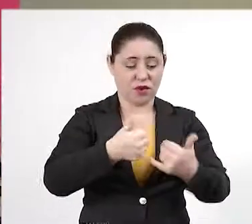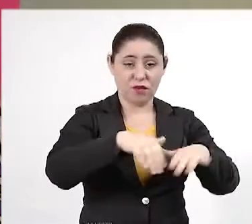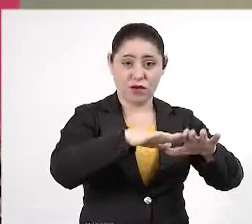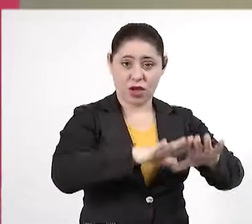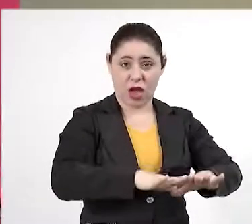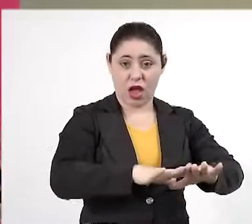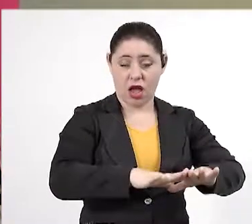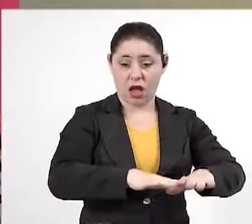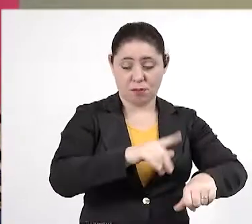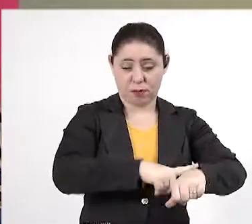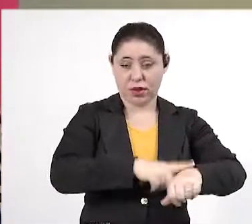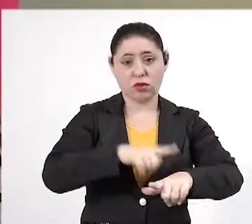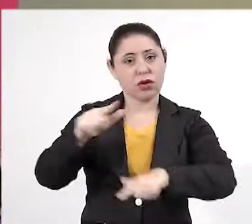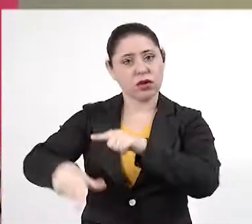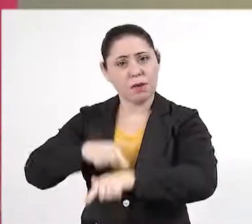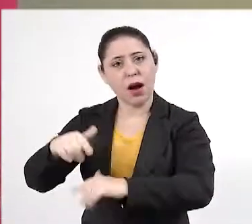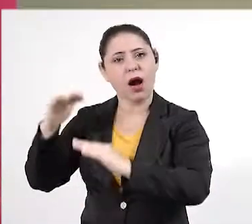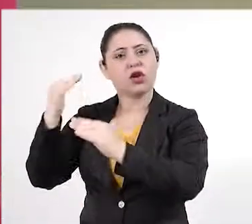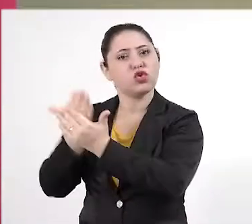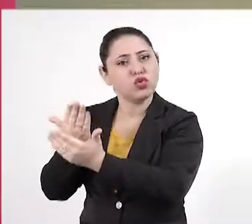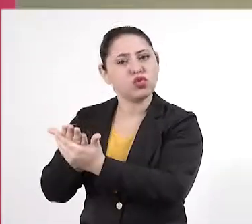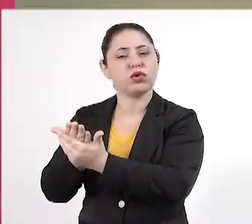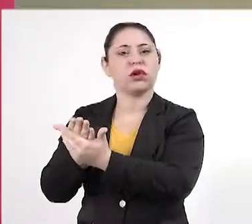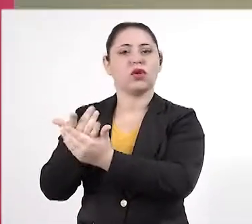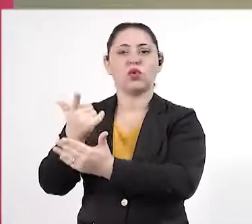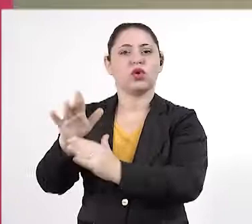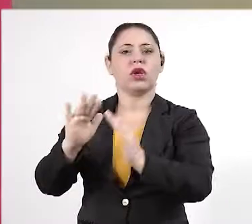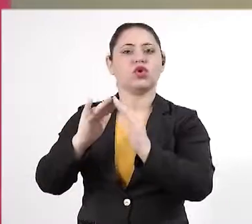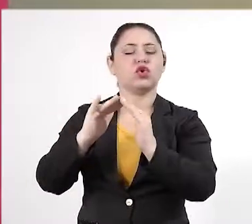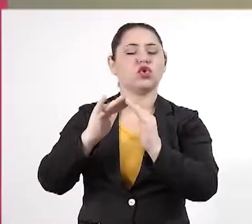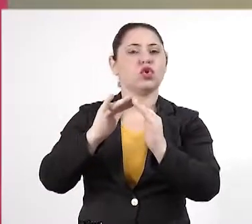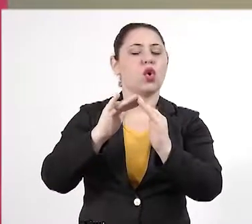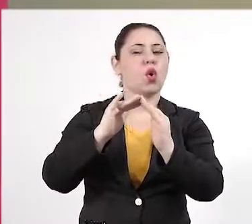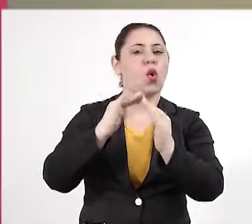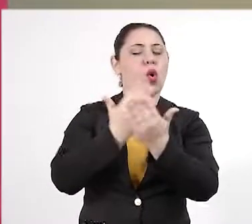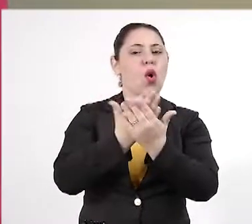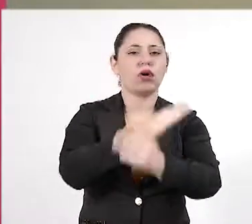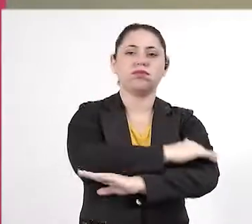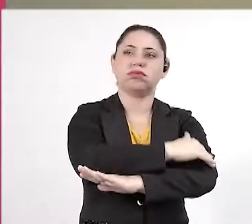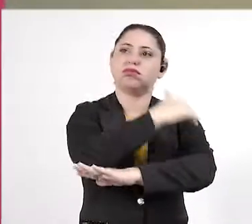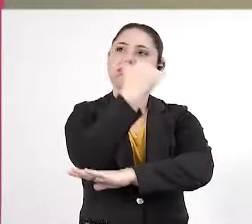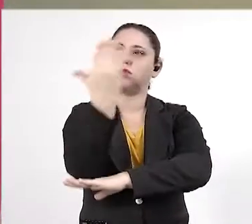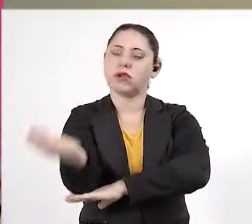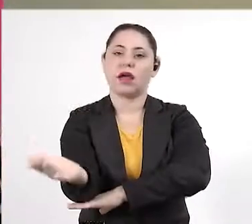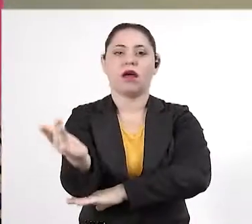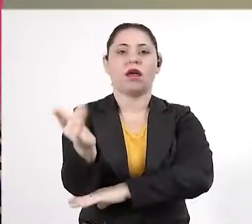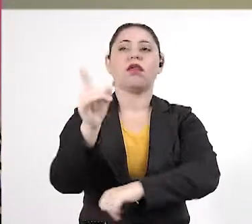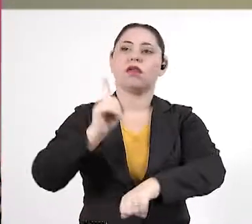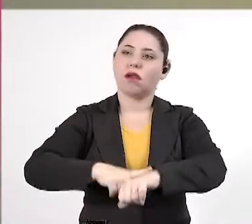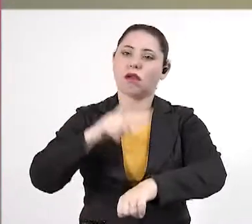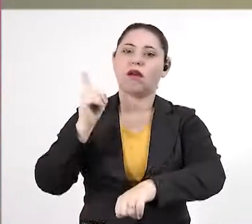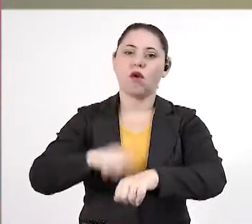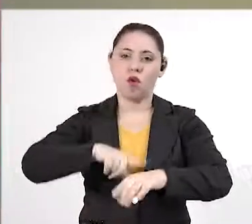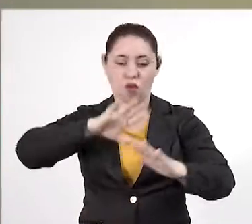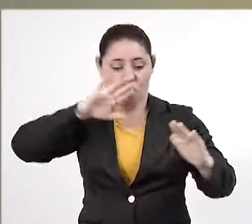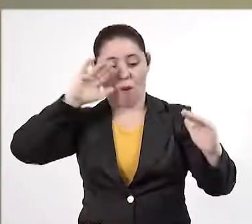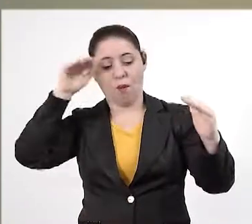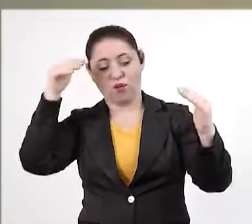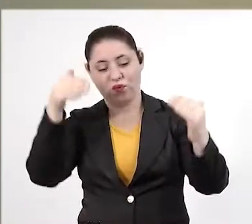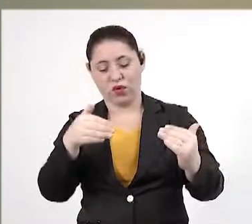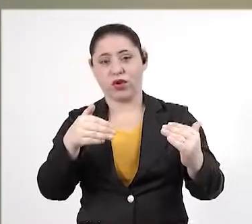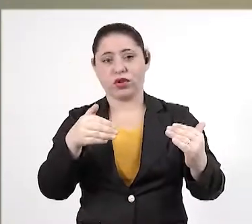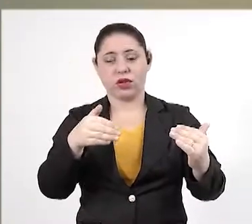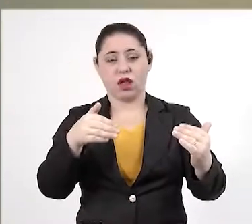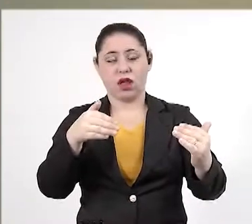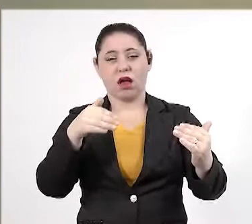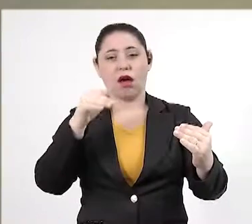para trabalhar, enquanto sai para estudar, não tem uma escola integral, ela fica o tempo todo